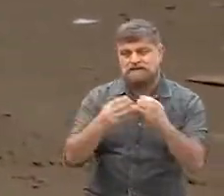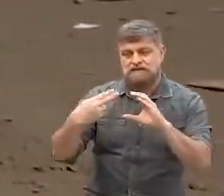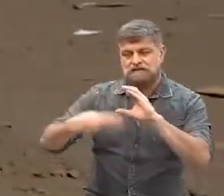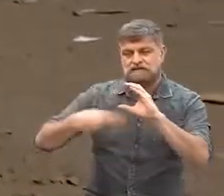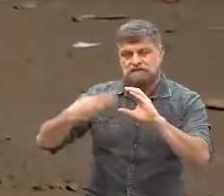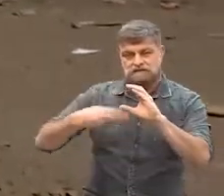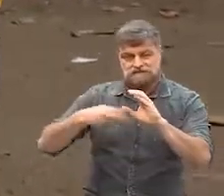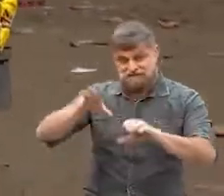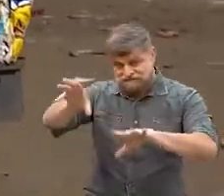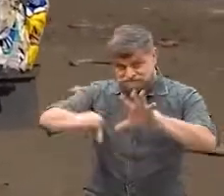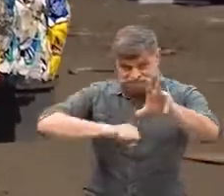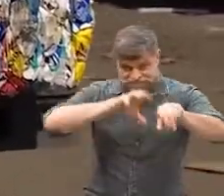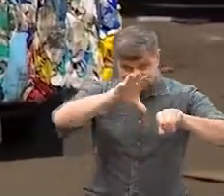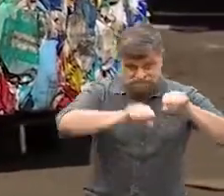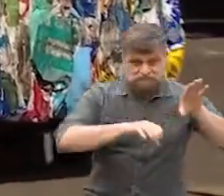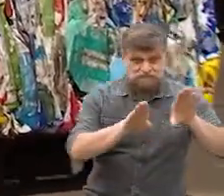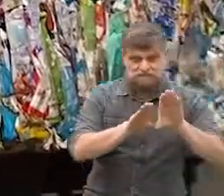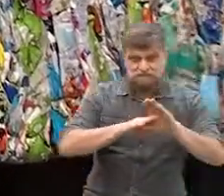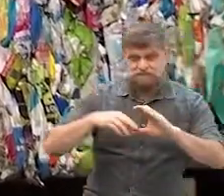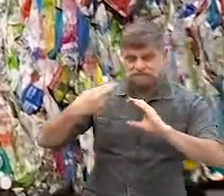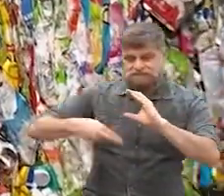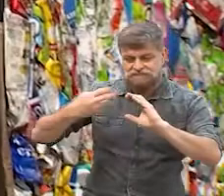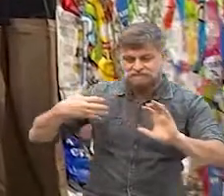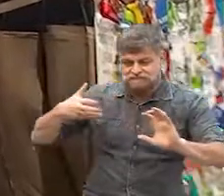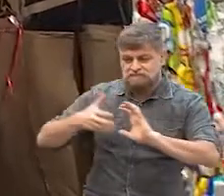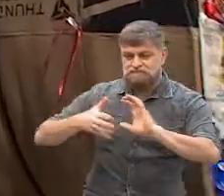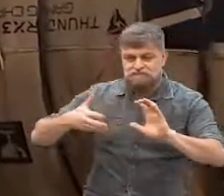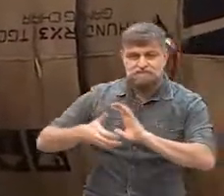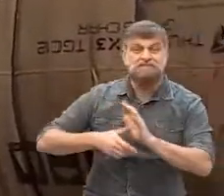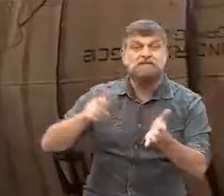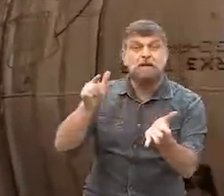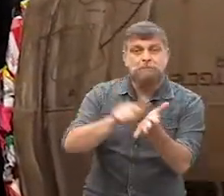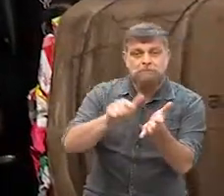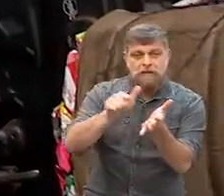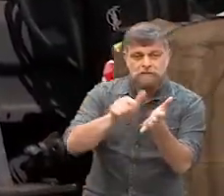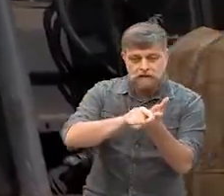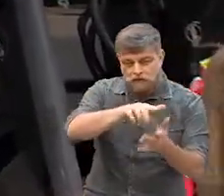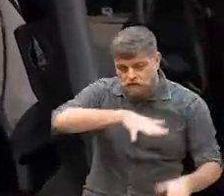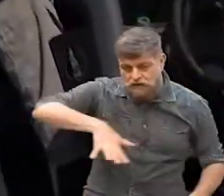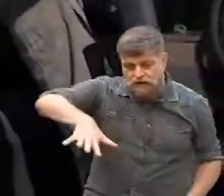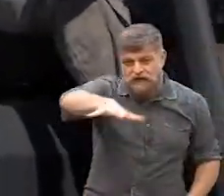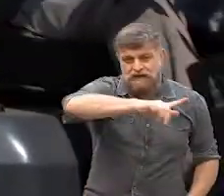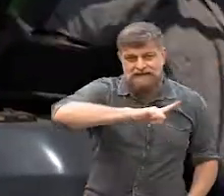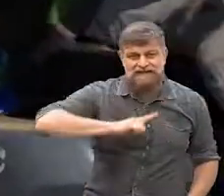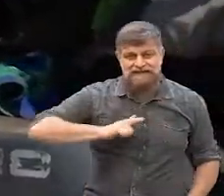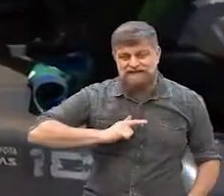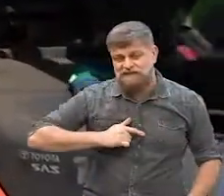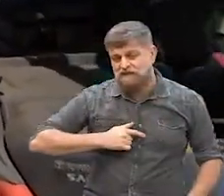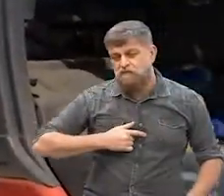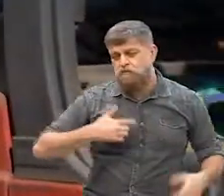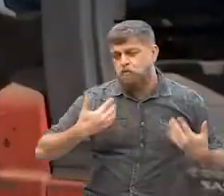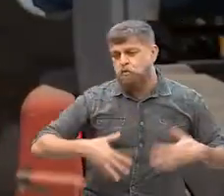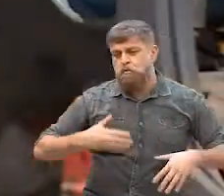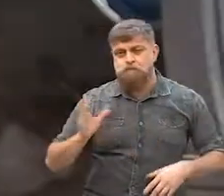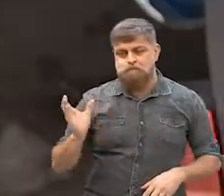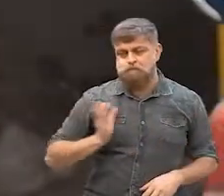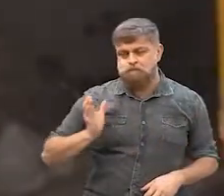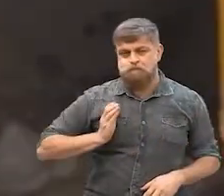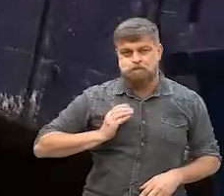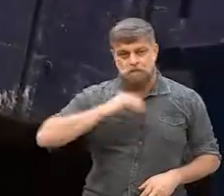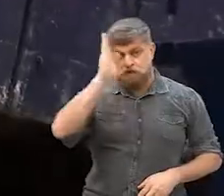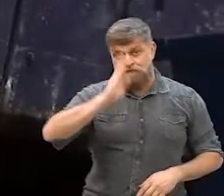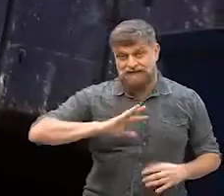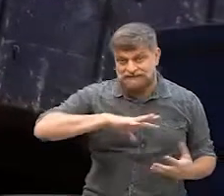de catadores e a reciclagem de embalagens de papel, setor que movimenta bilhões no Brasil e no